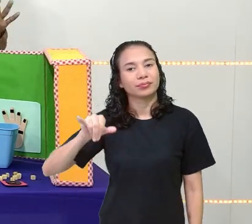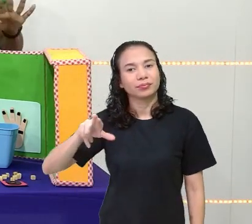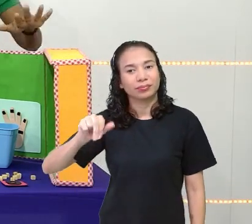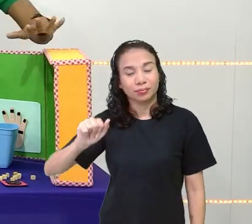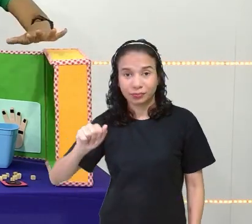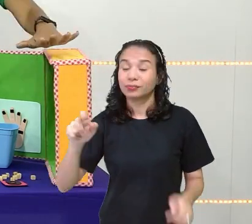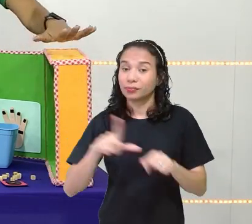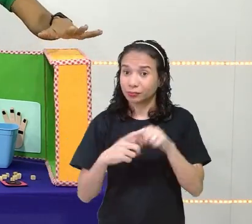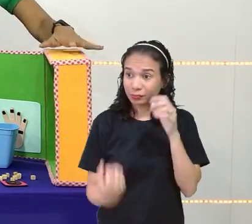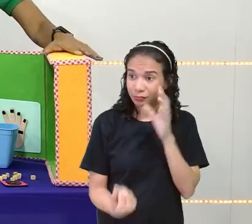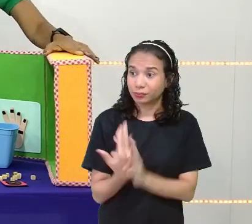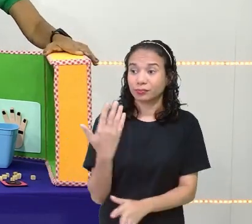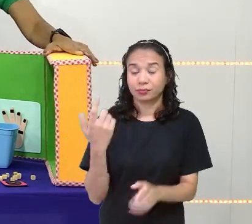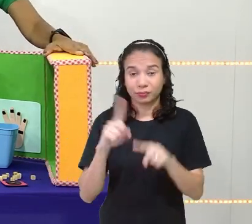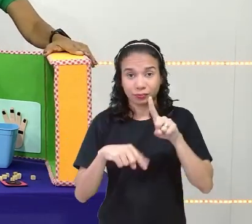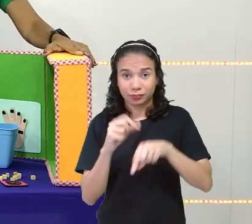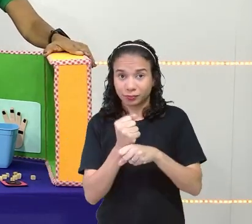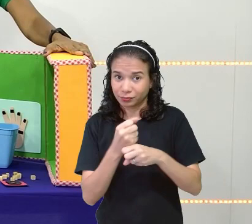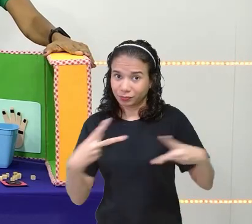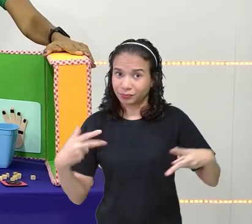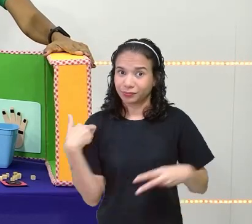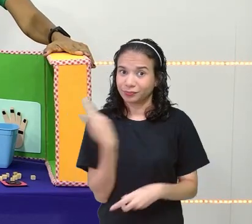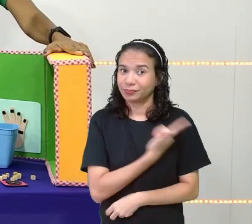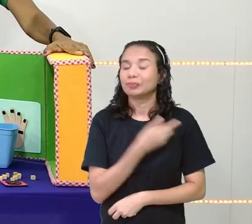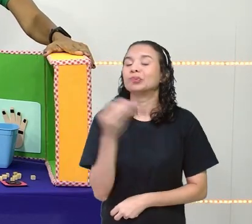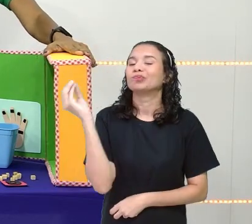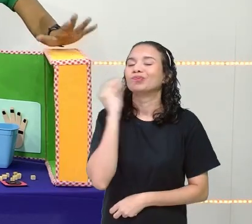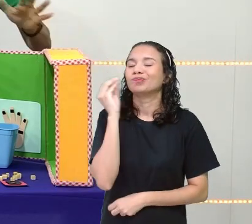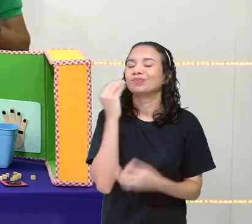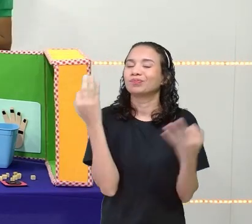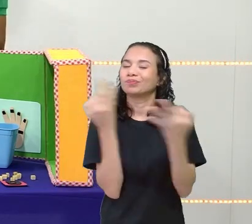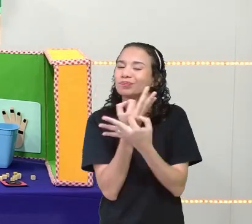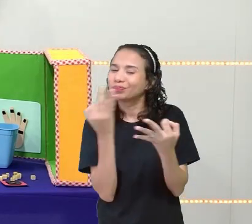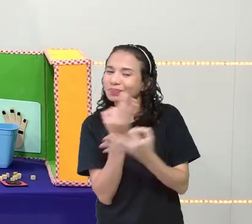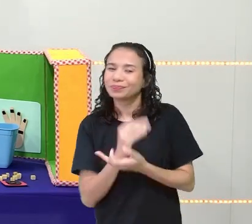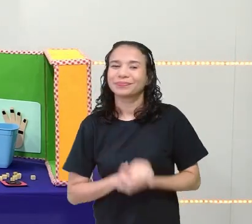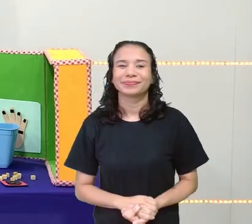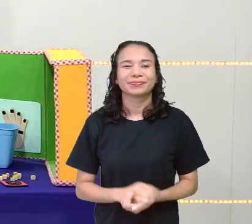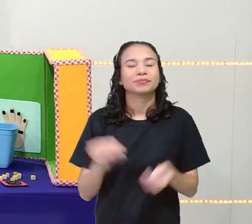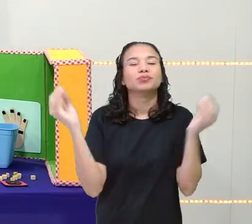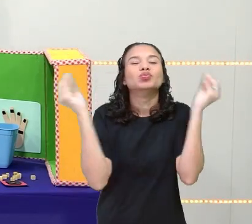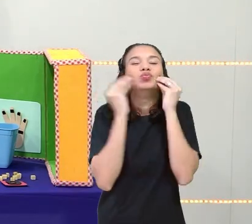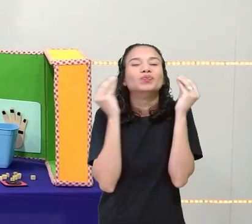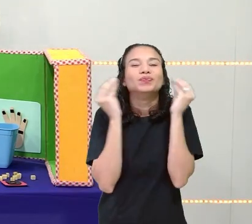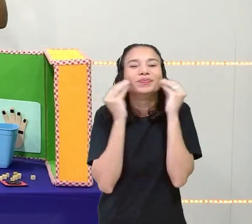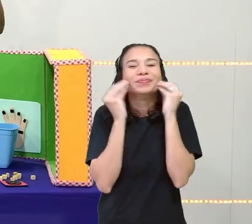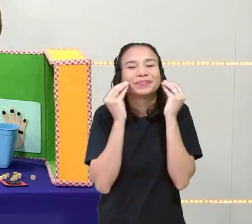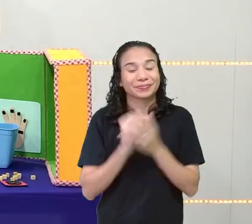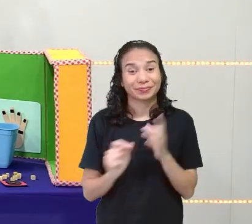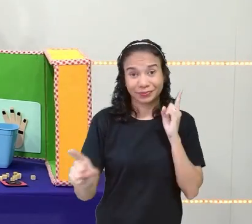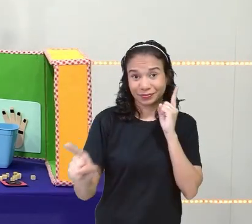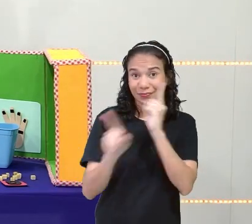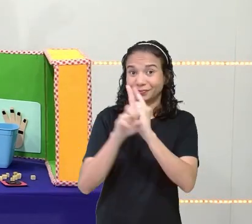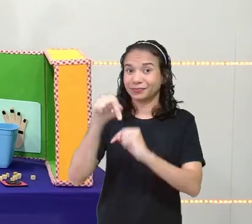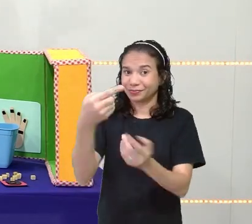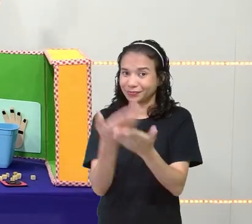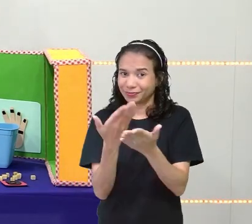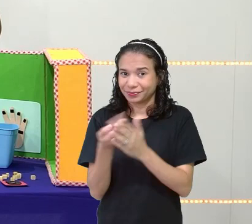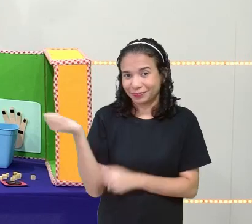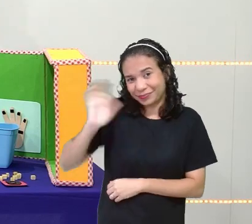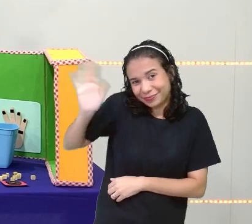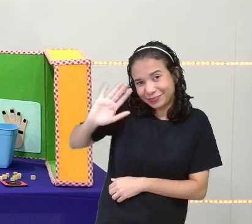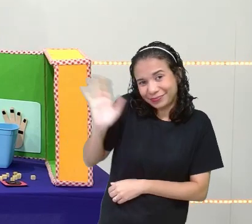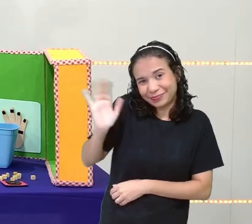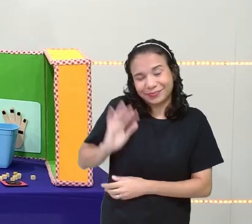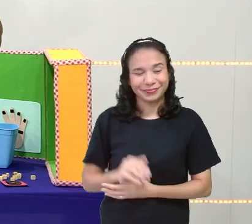confecciona esses materiais aqui que a gente utiliza perfeitamente. Tá certo? Um cheiro bem grande e até a próxima aula.